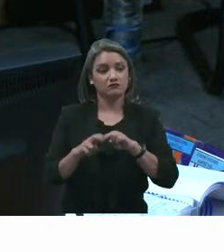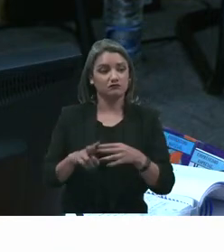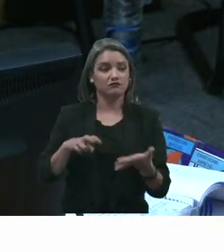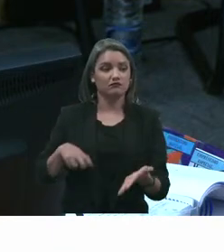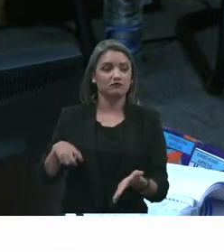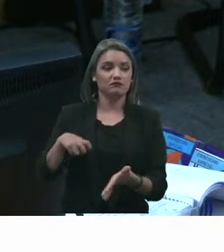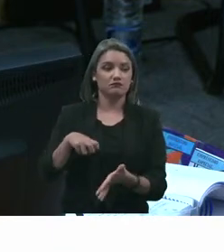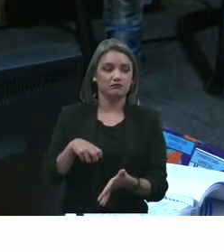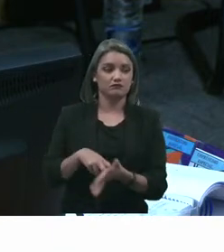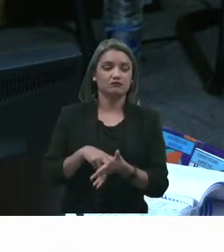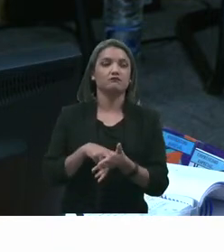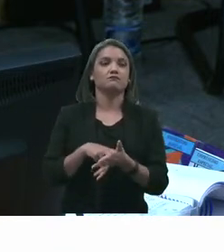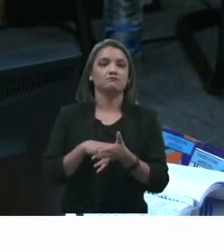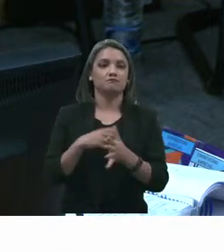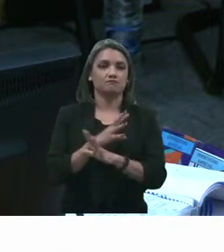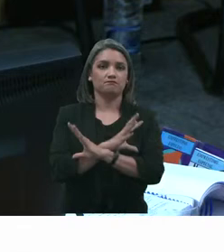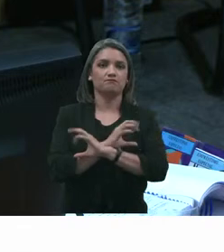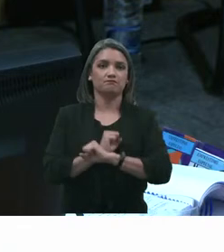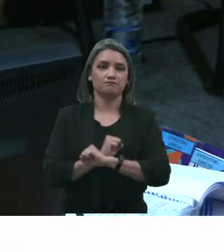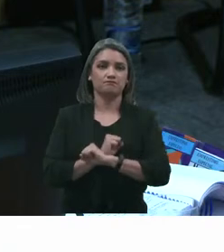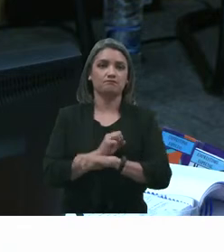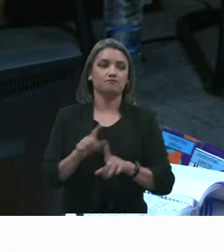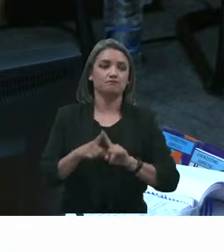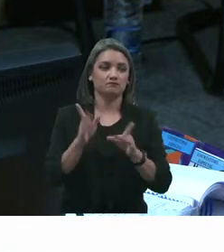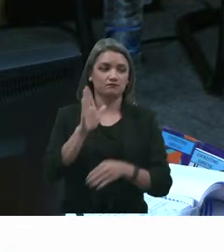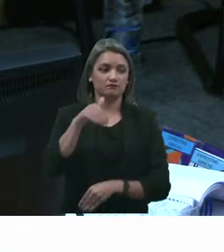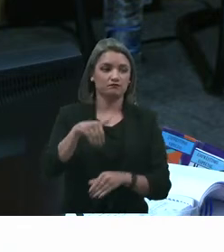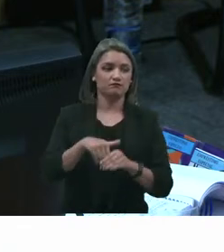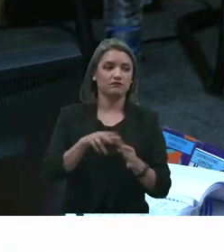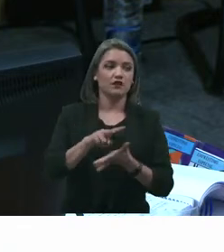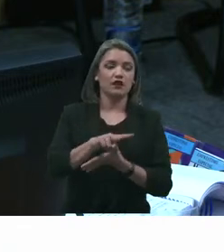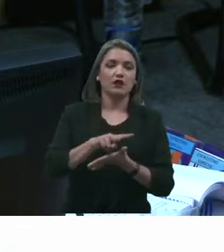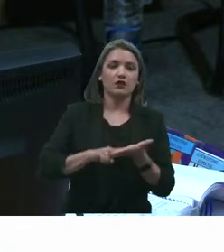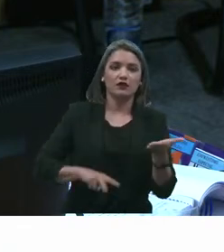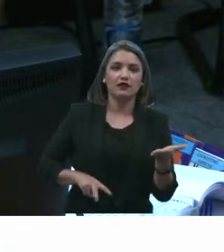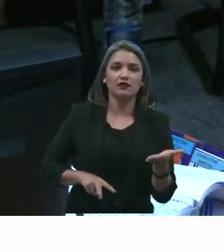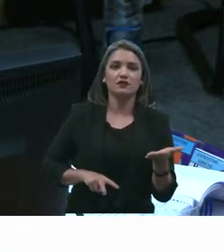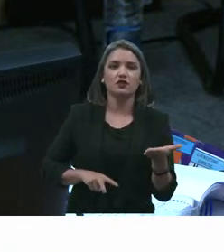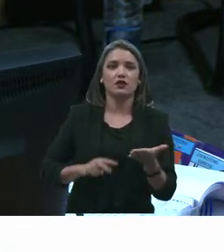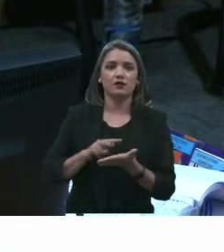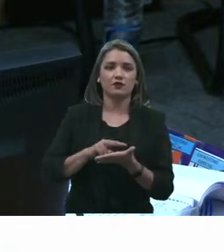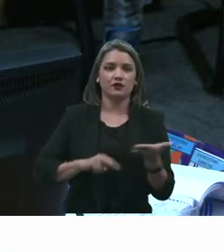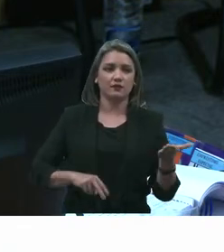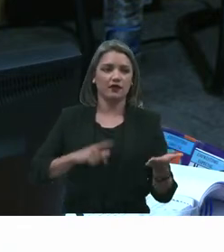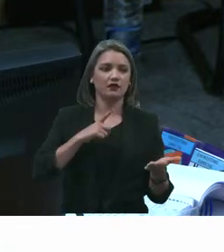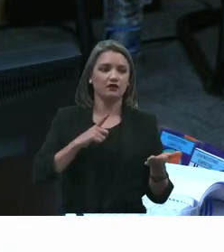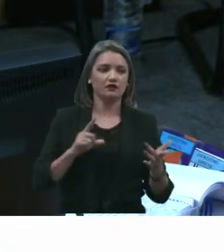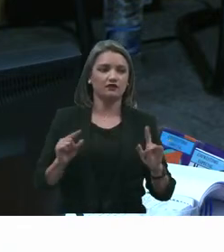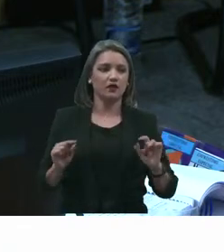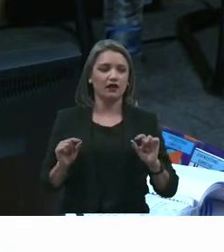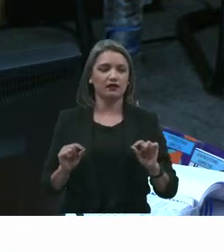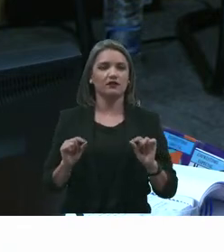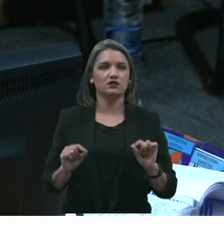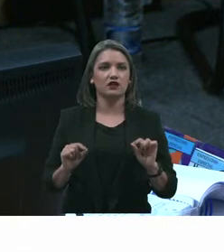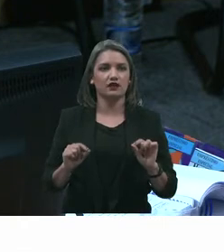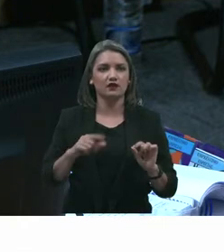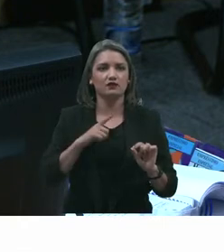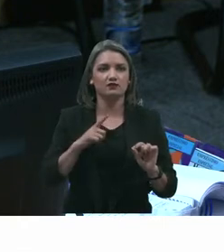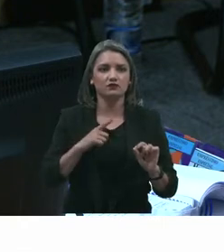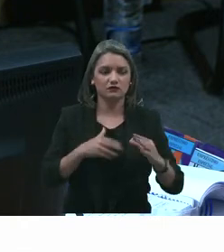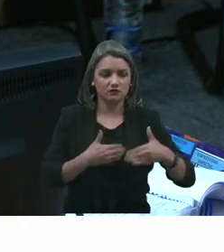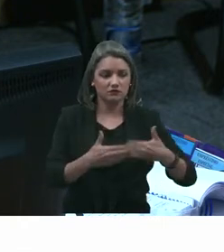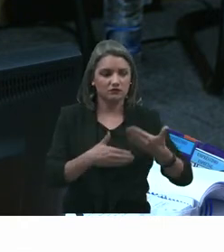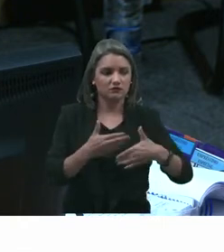censura. Contudo, o voto visto examinou elementos adicionais para além do simples trâmite